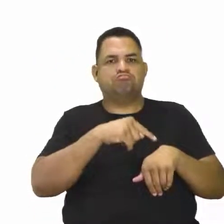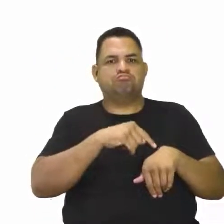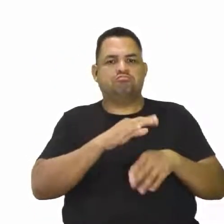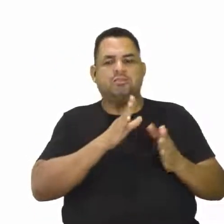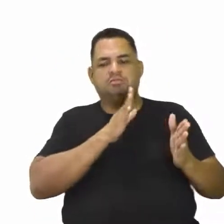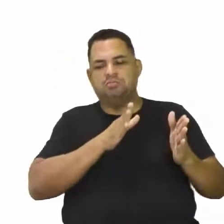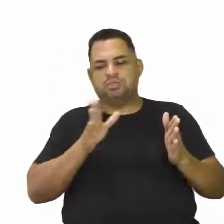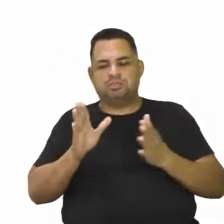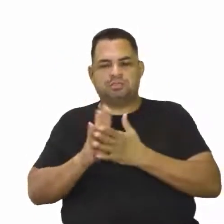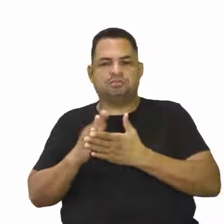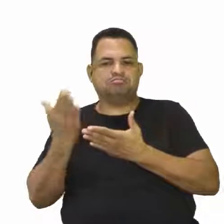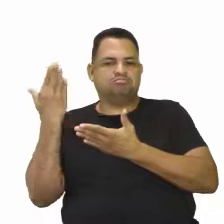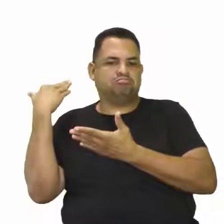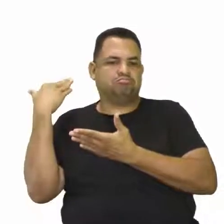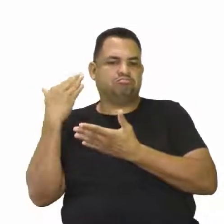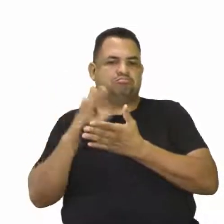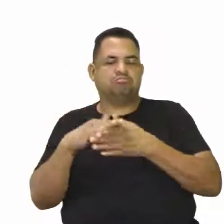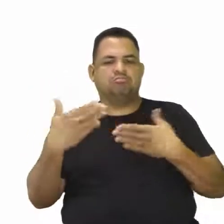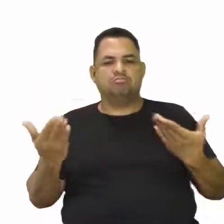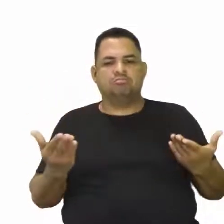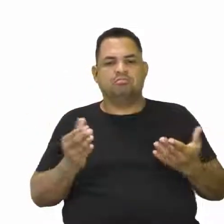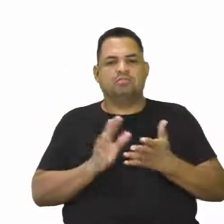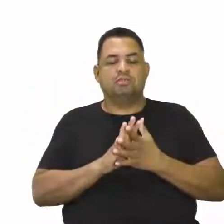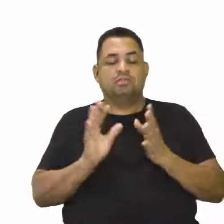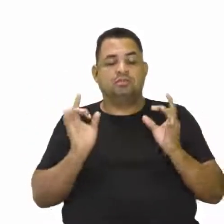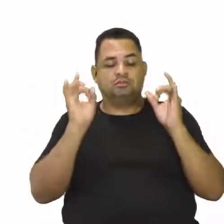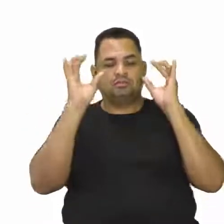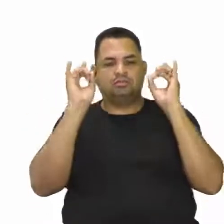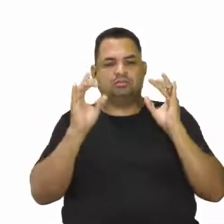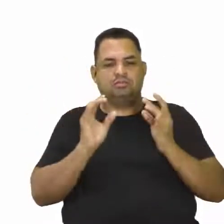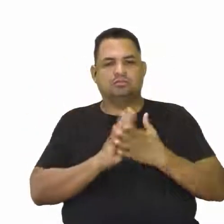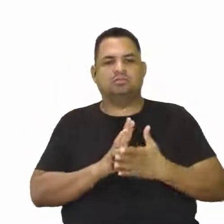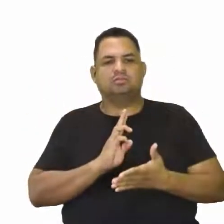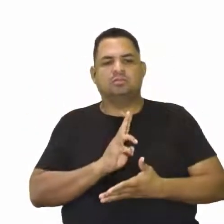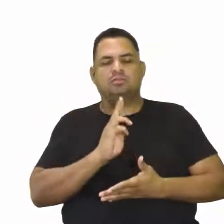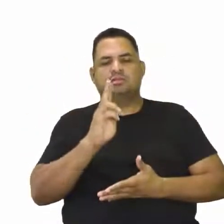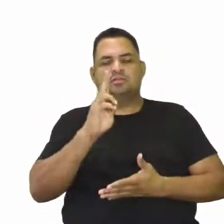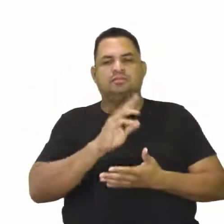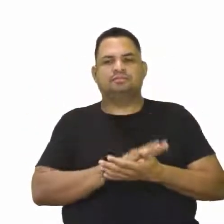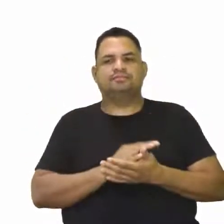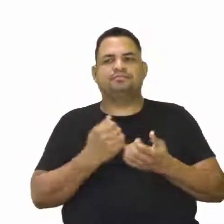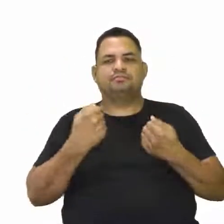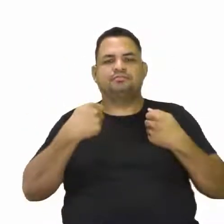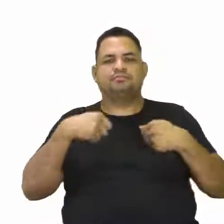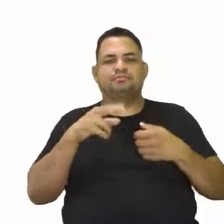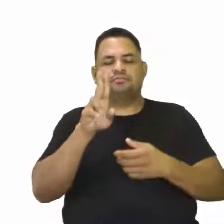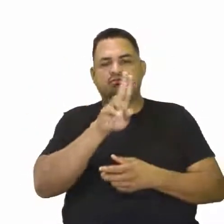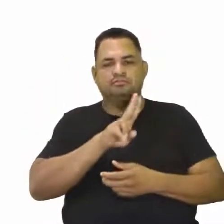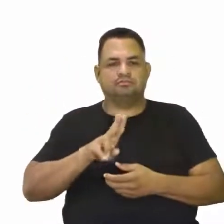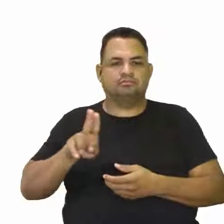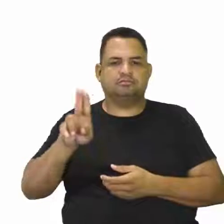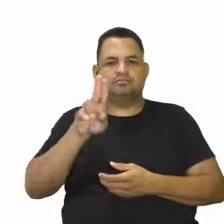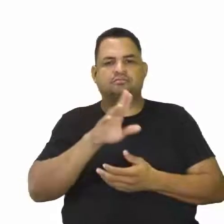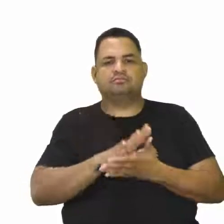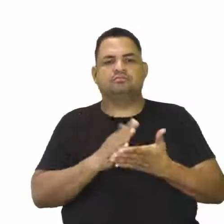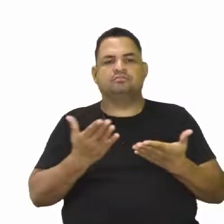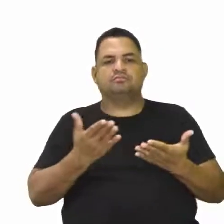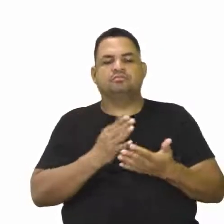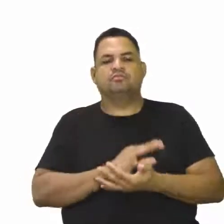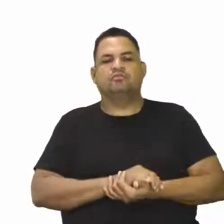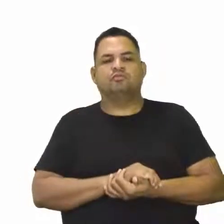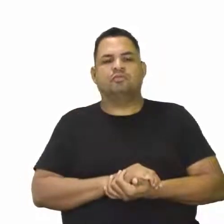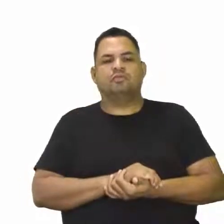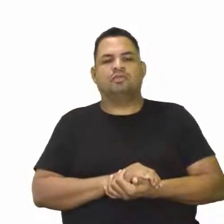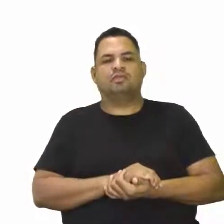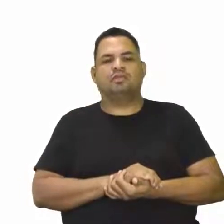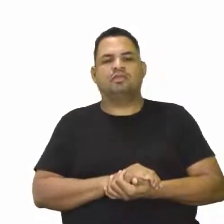ou época. E aí, um detalhe. Esse durante, ele pode ser utilizado como marcador